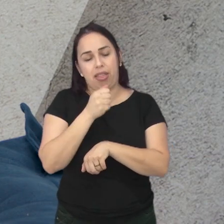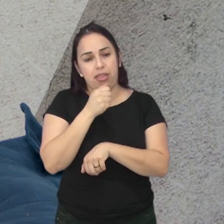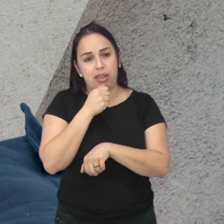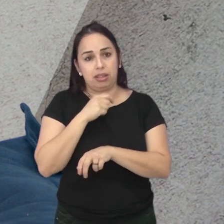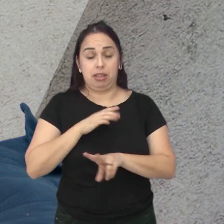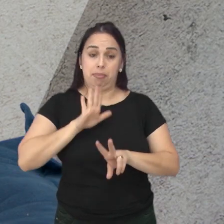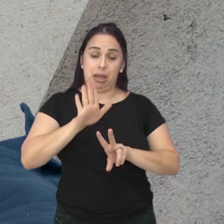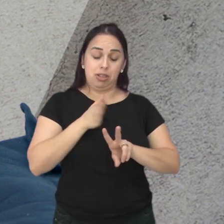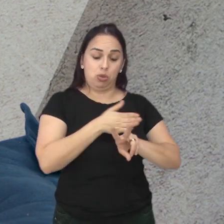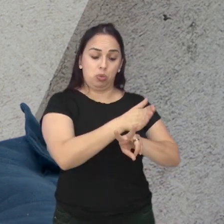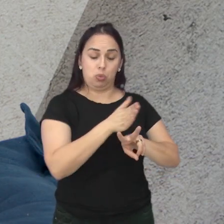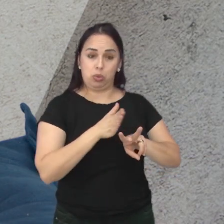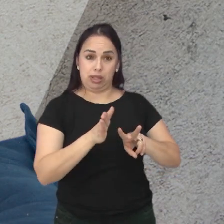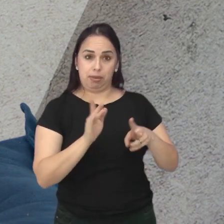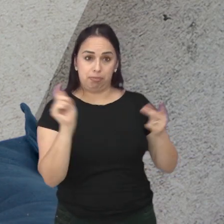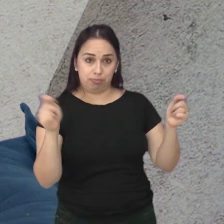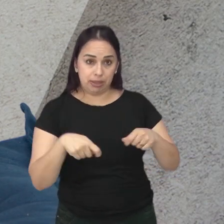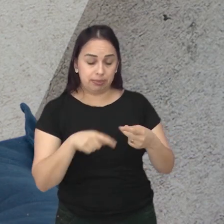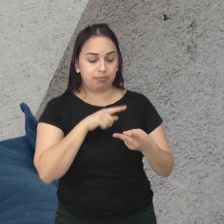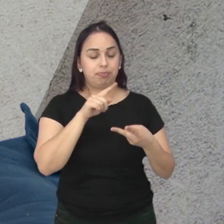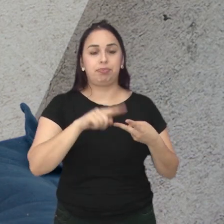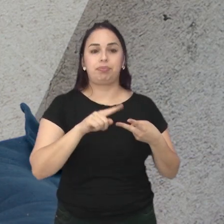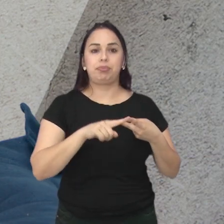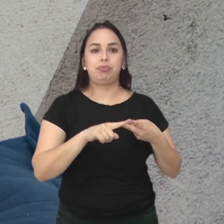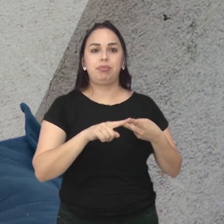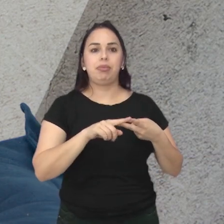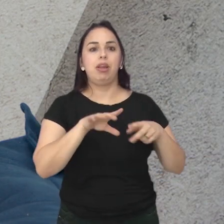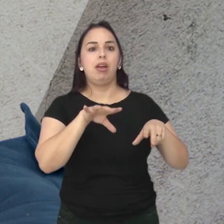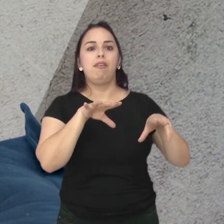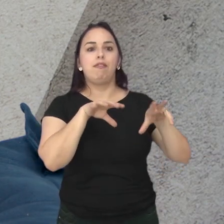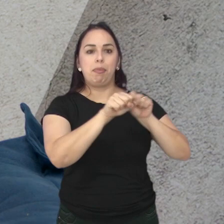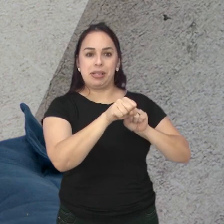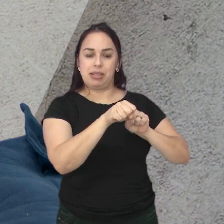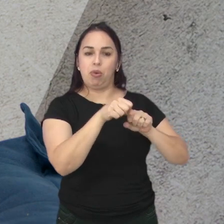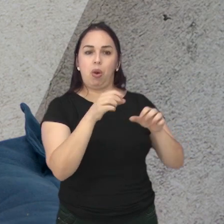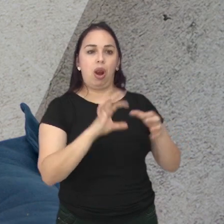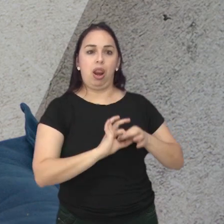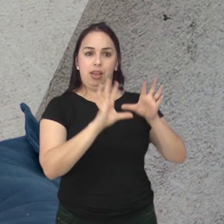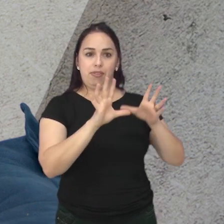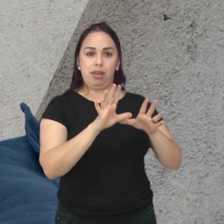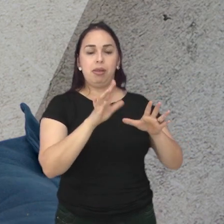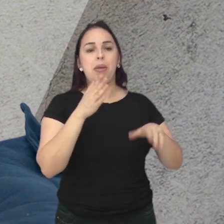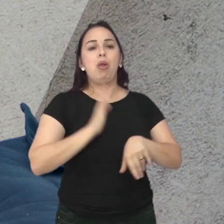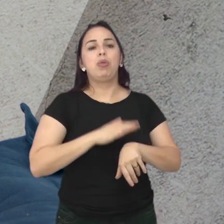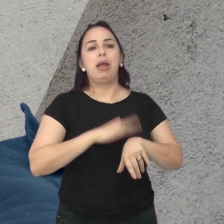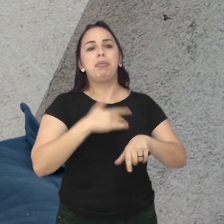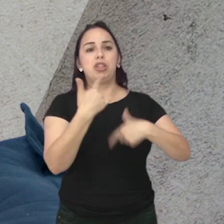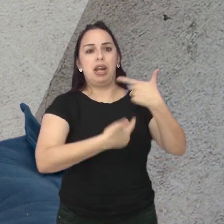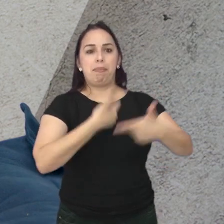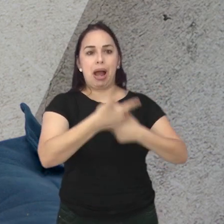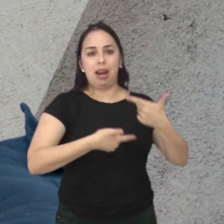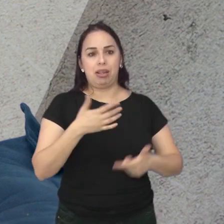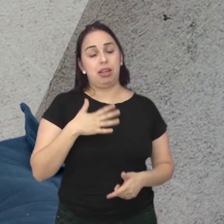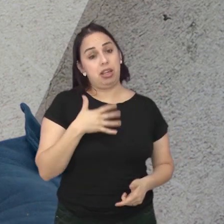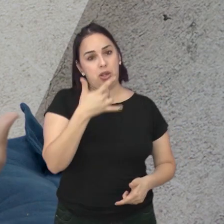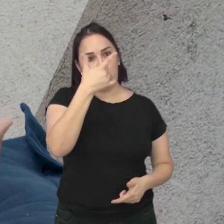nova. A gente tem 2 possibilidades. A primeira é por formação livre, por tempo de trabalho, então, que é o meu caso,